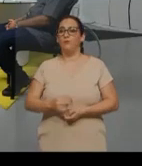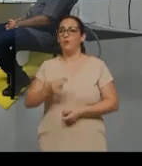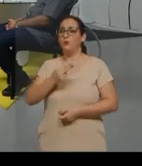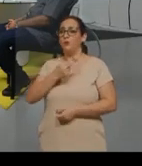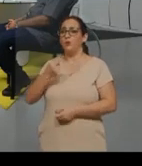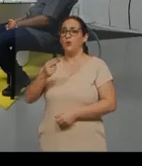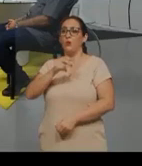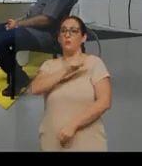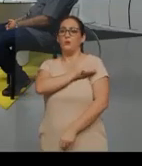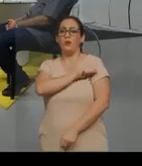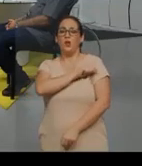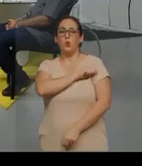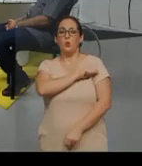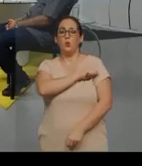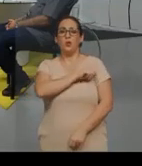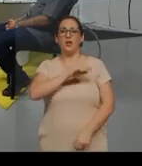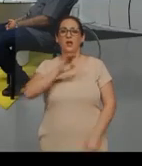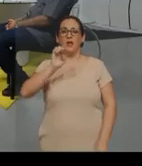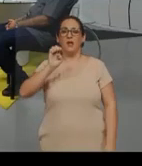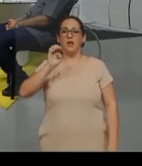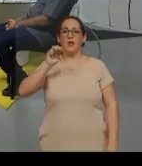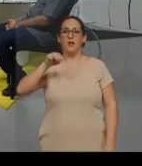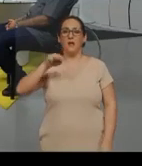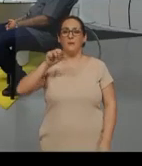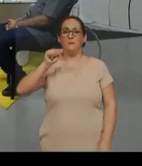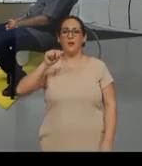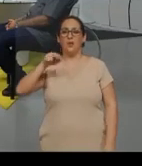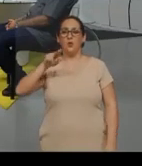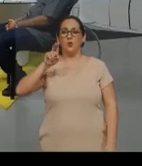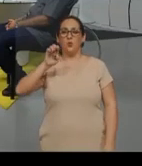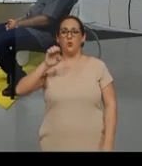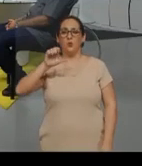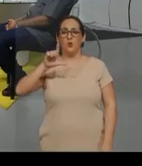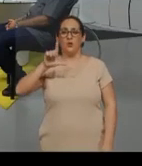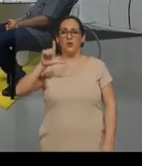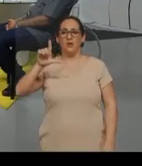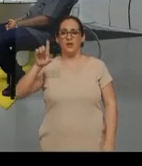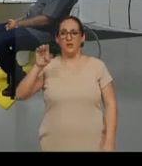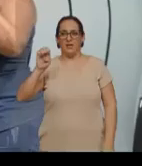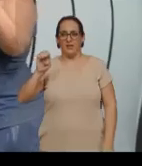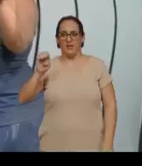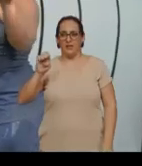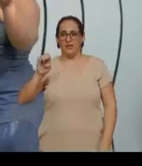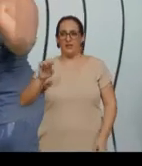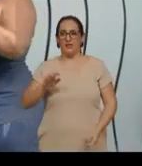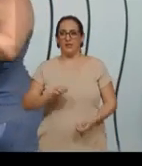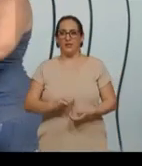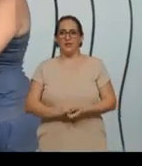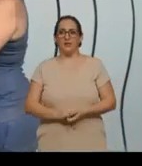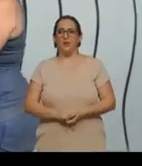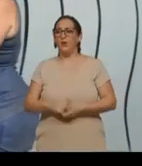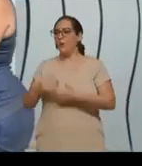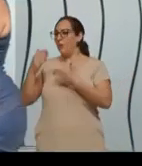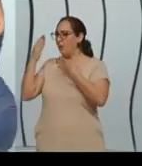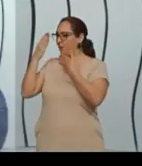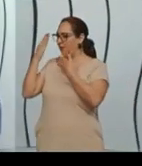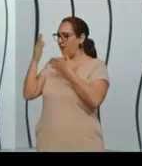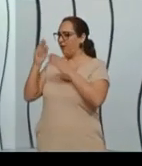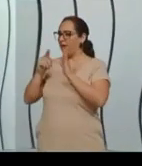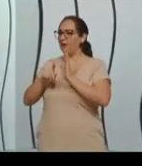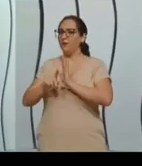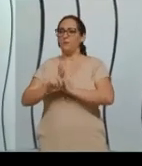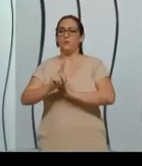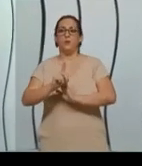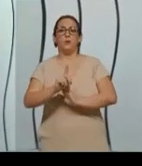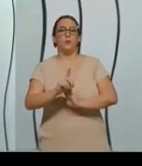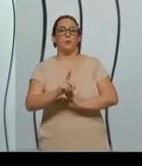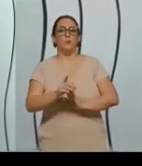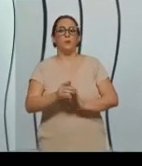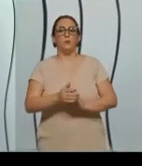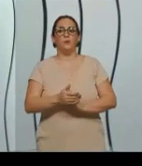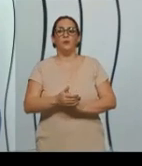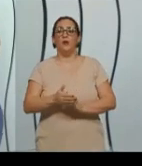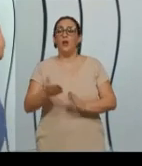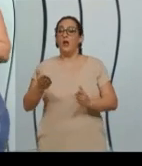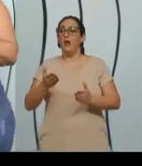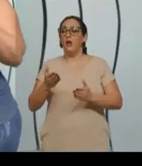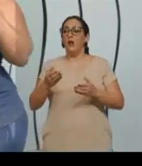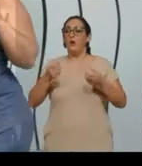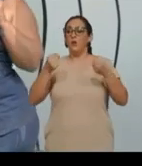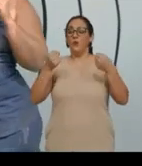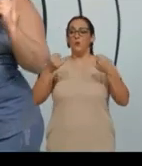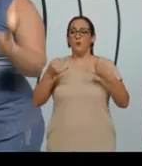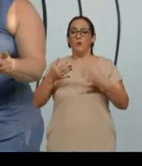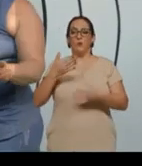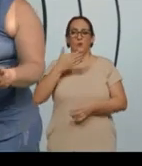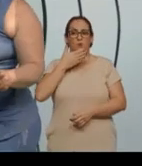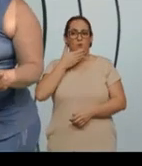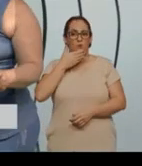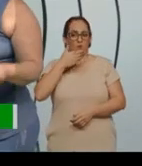Emanuele Reis. Emanuele, muito obrigada pela pergunta. Amo pergunta. Então, para explicar mais sobre